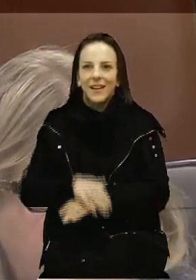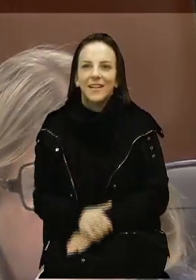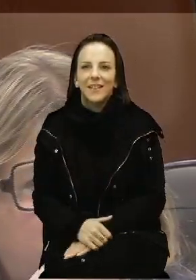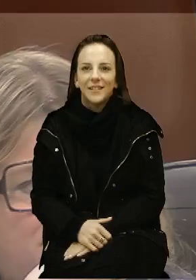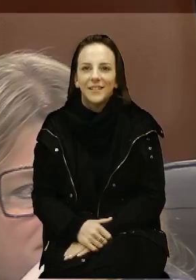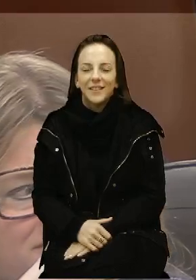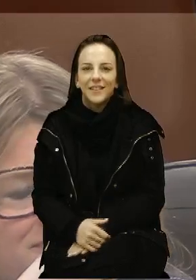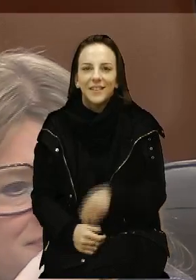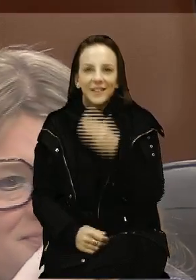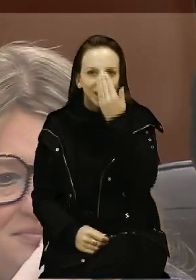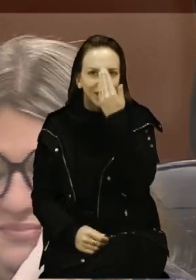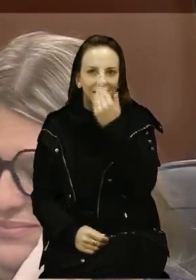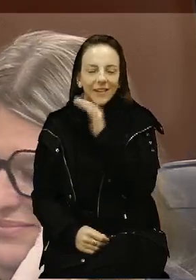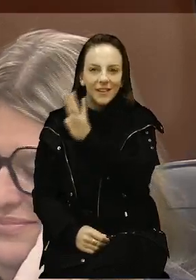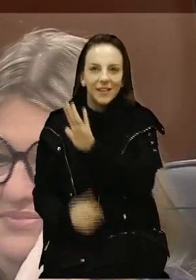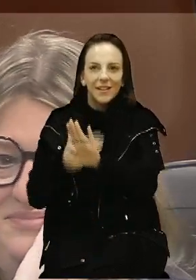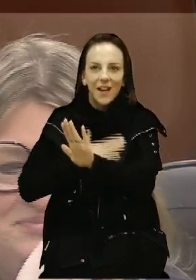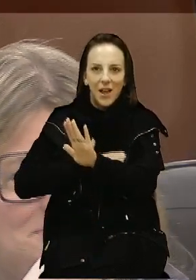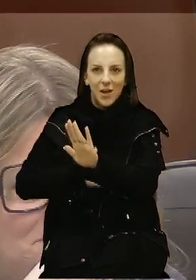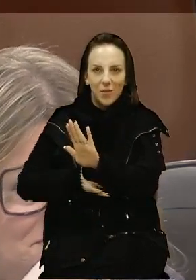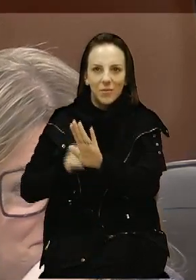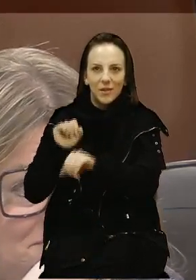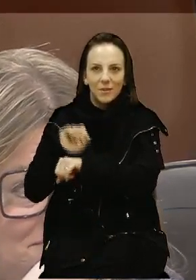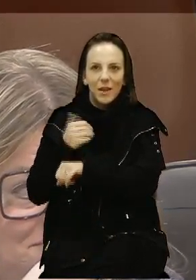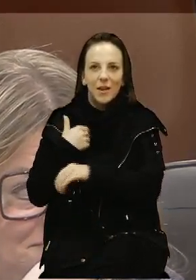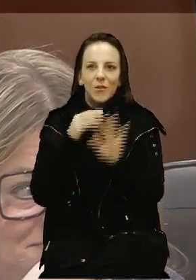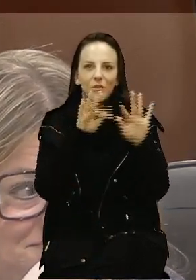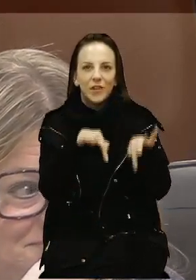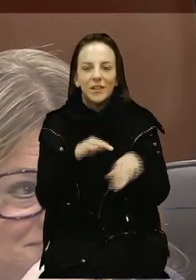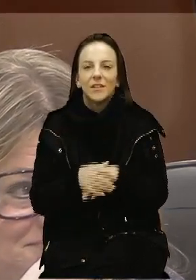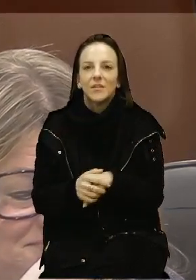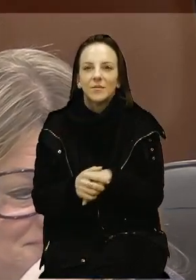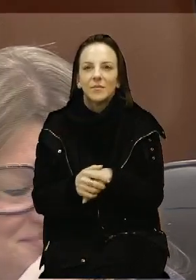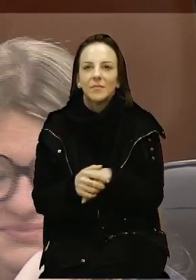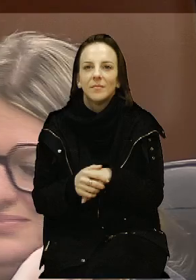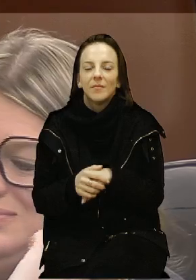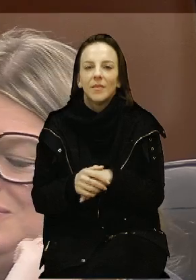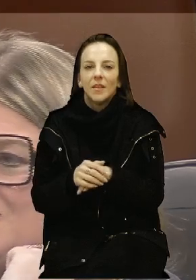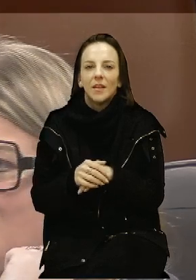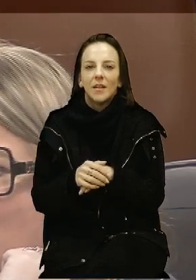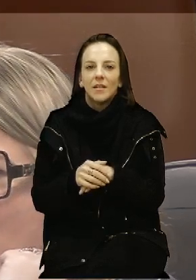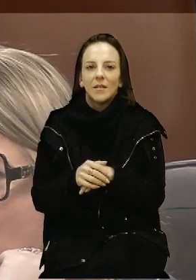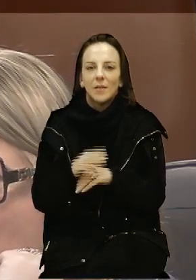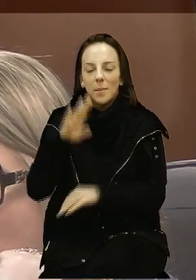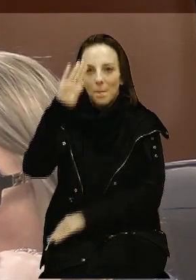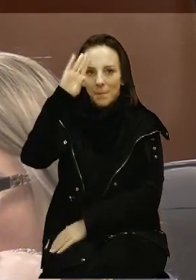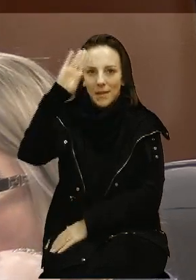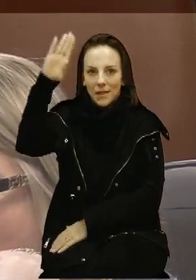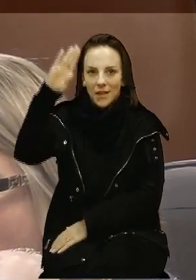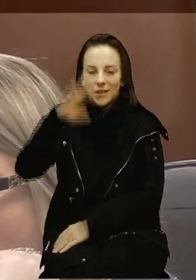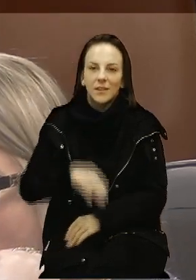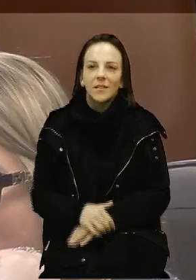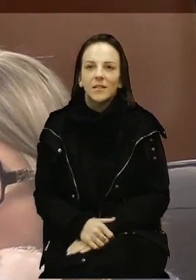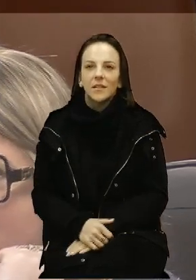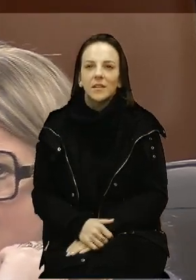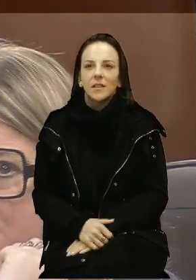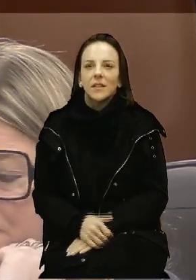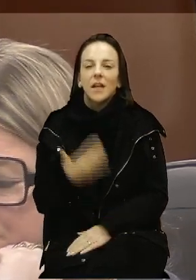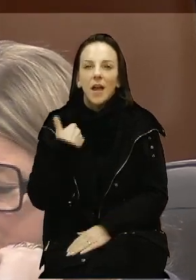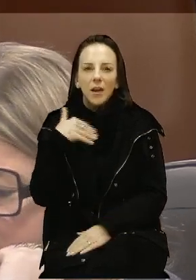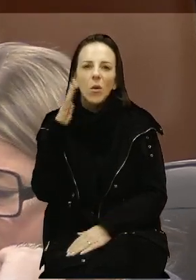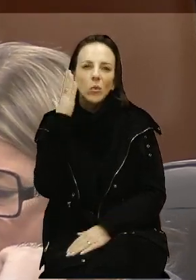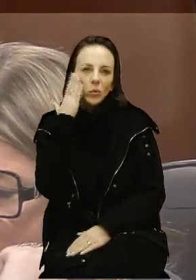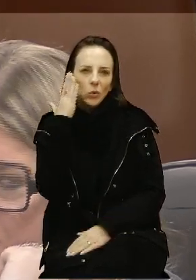vereador Cristiano, está nervoso? O Corpo de Bombeiros Militar, né, e eu fiquei sabendo que existia esse Corpo de